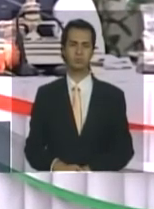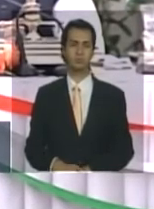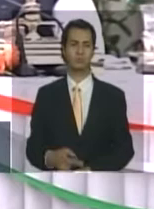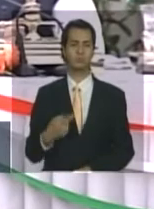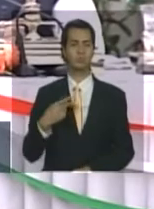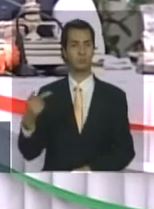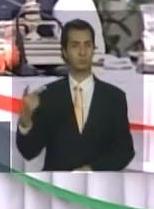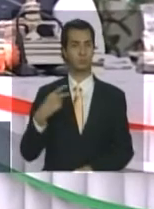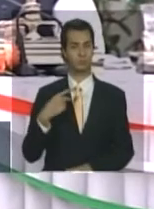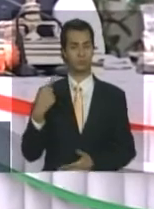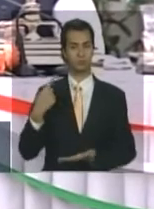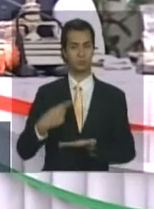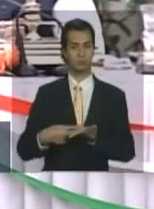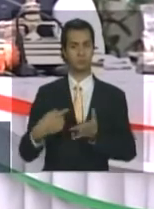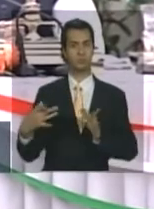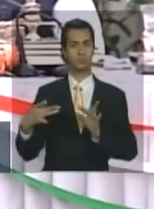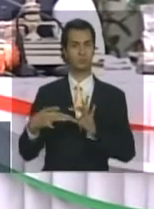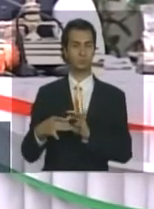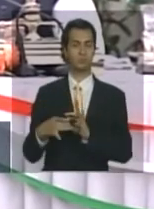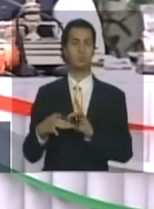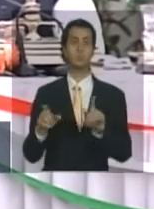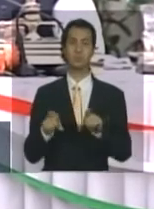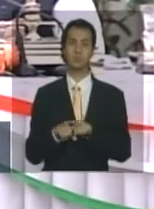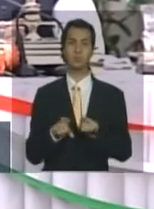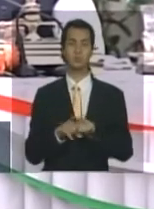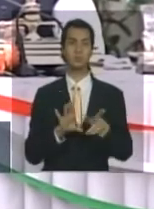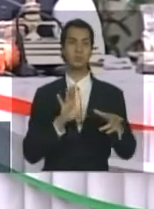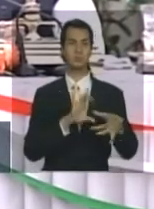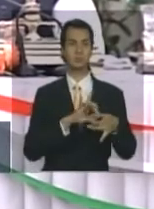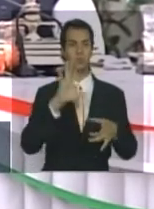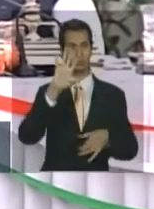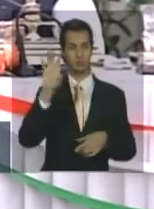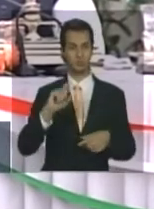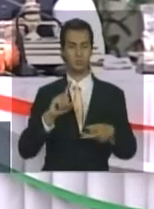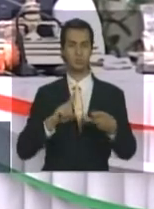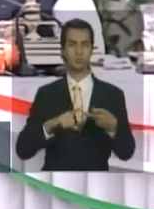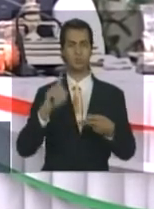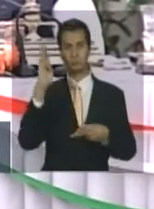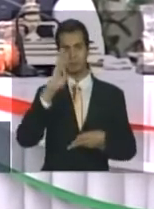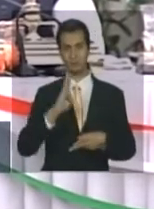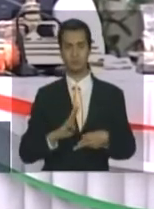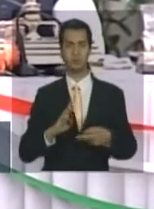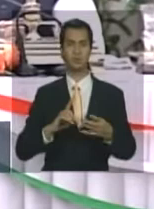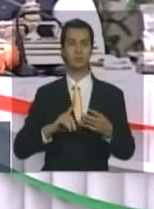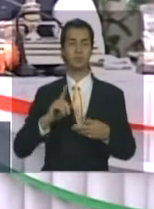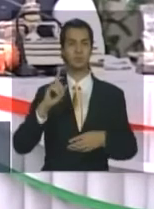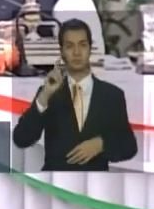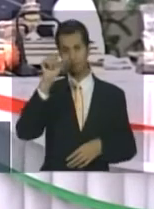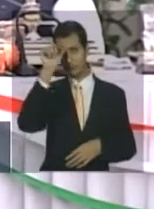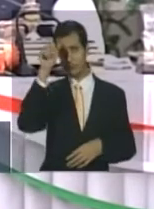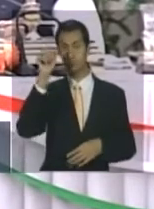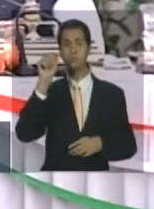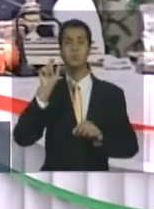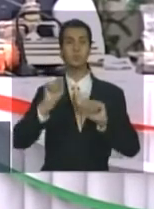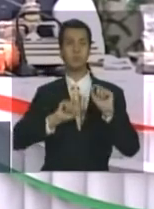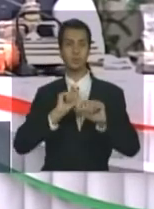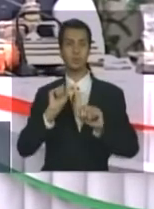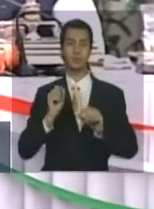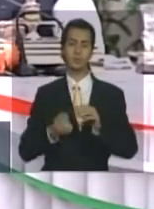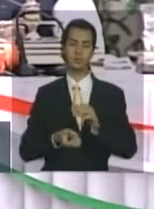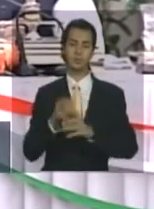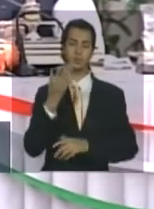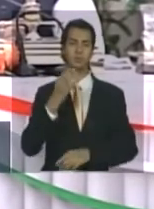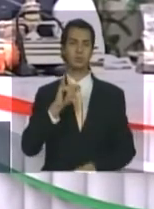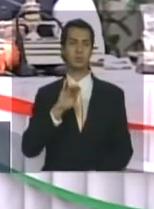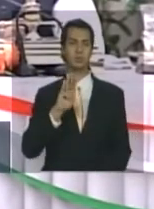Compartilhamos, juntamente com a África do Sul, Brasil e Índia, a construção do IBAS, que desenvolve a